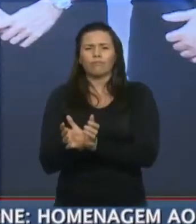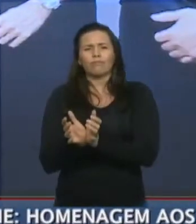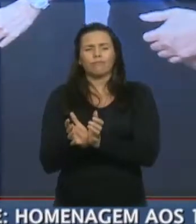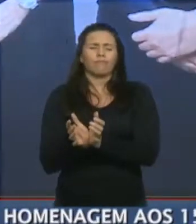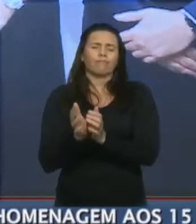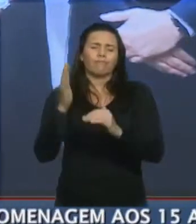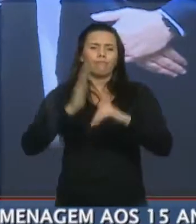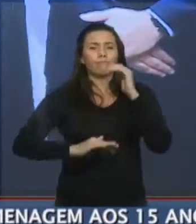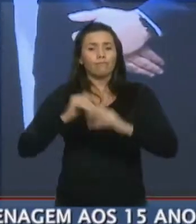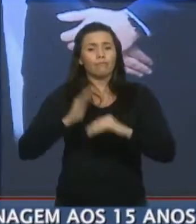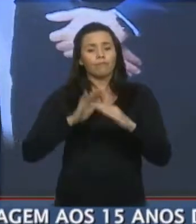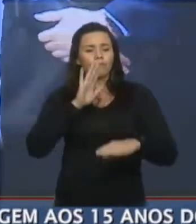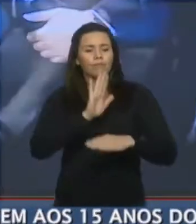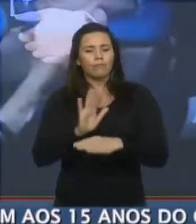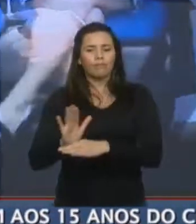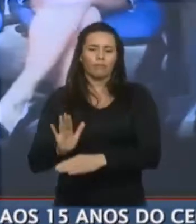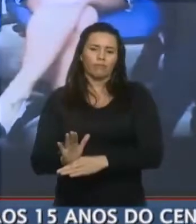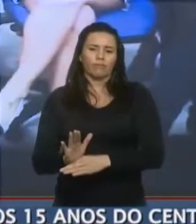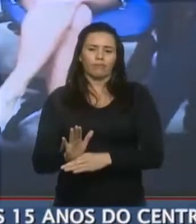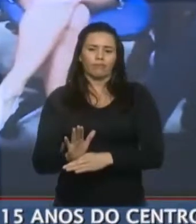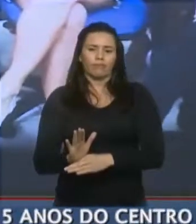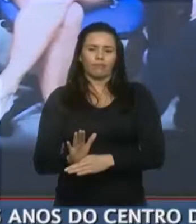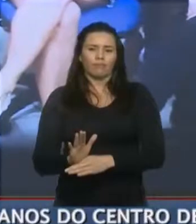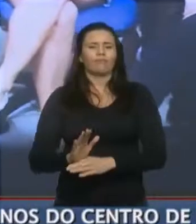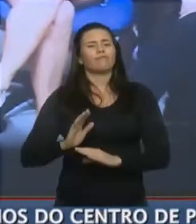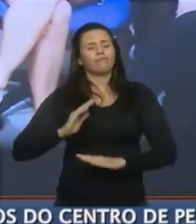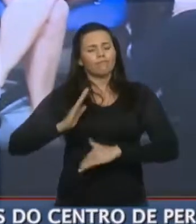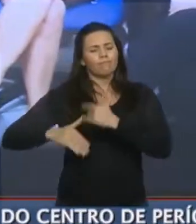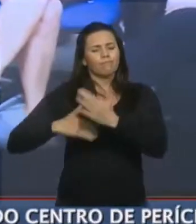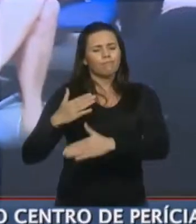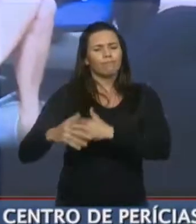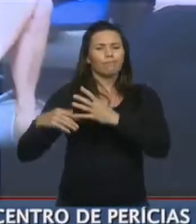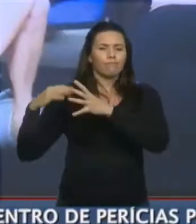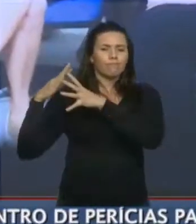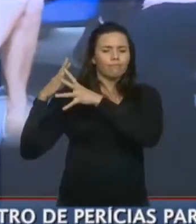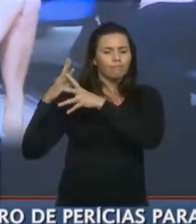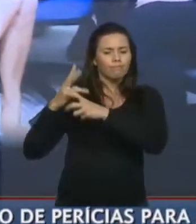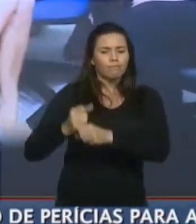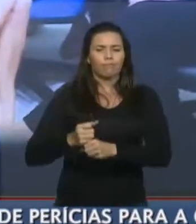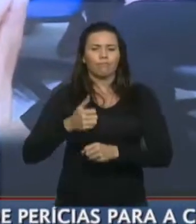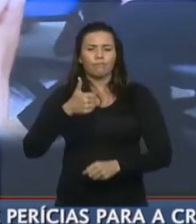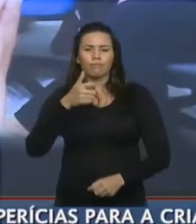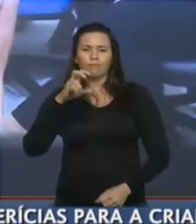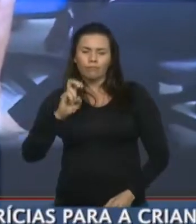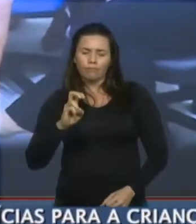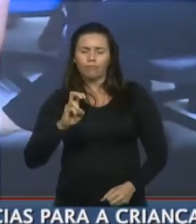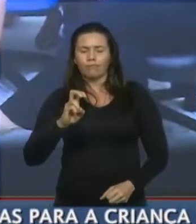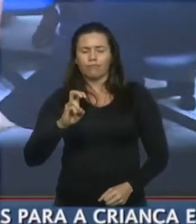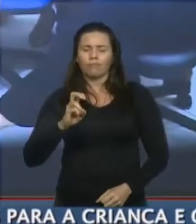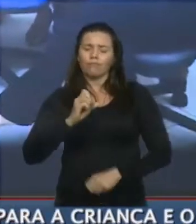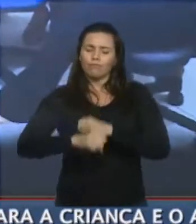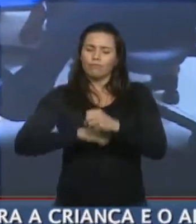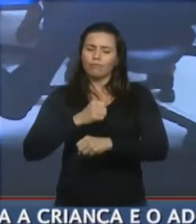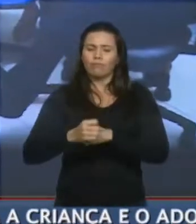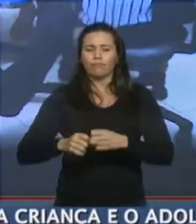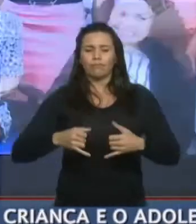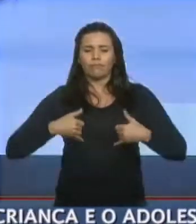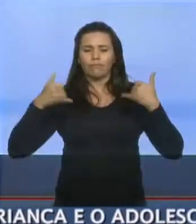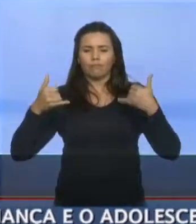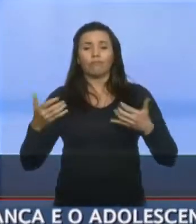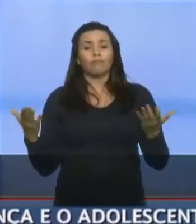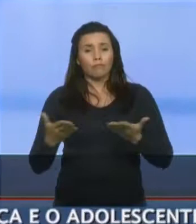instituição ao longo destes 15 anos, a Assembleia dá hoje os parabéns ao Centro de Perícias Técnicas para a Criança e o